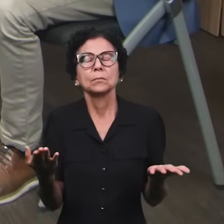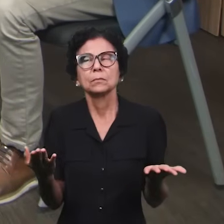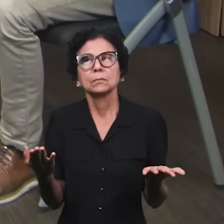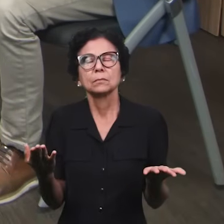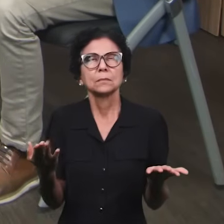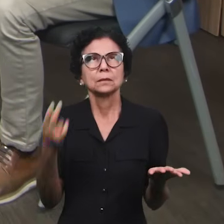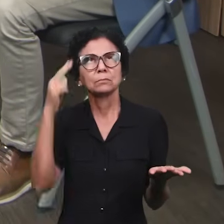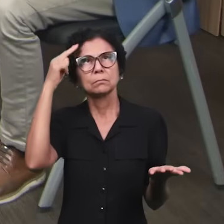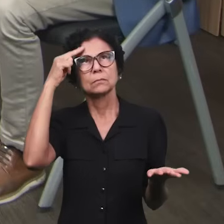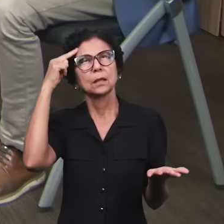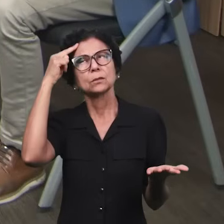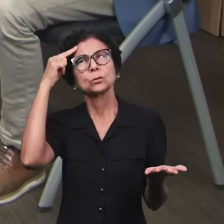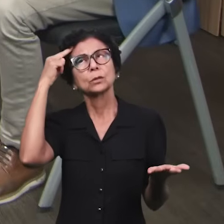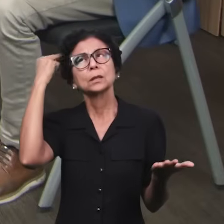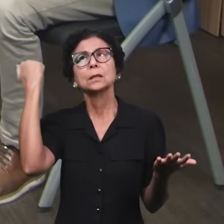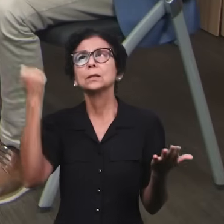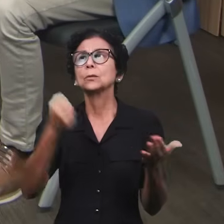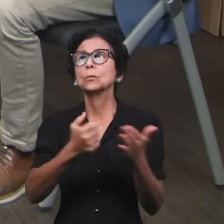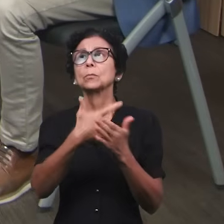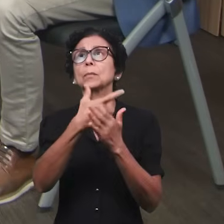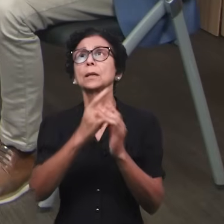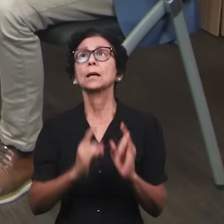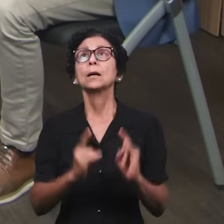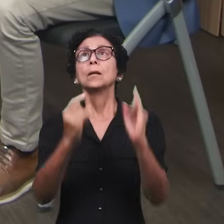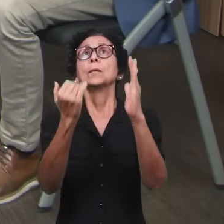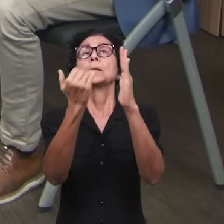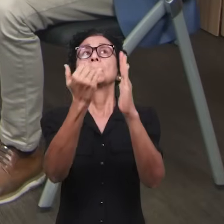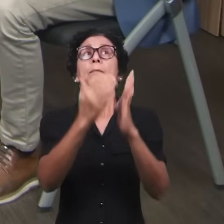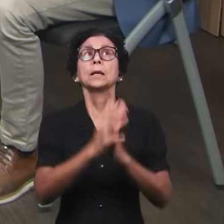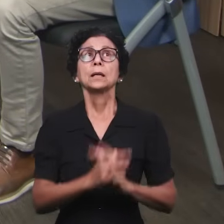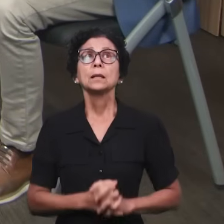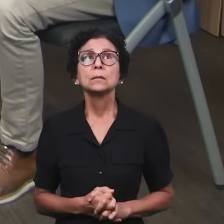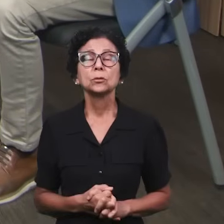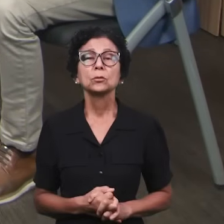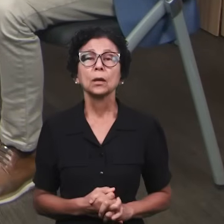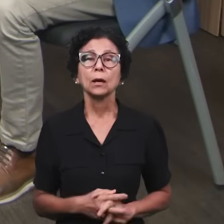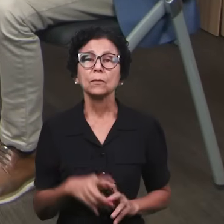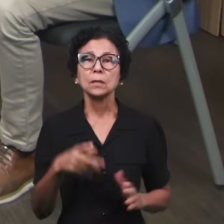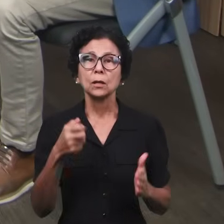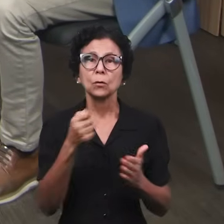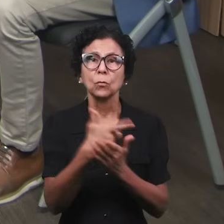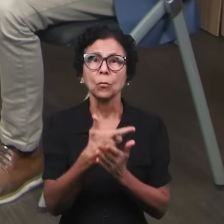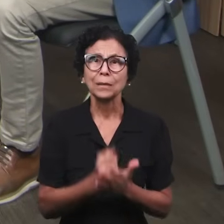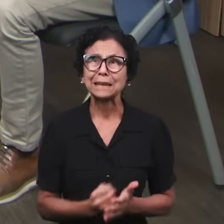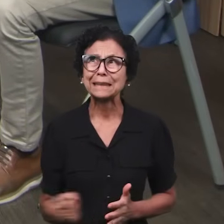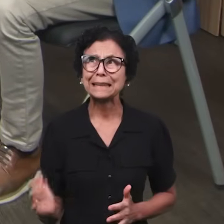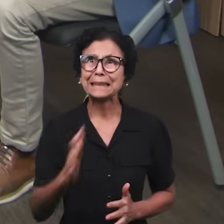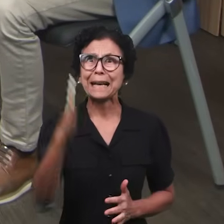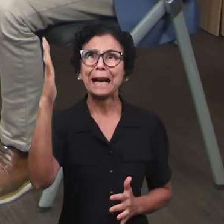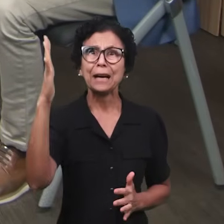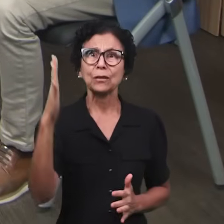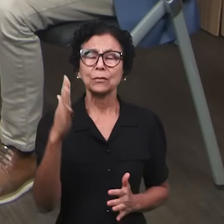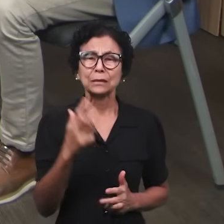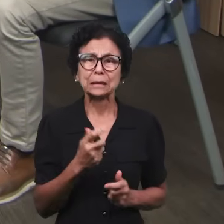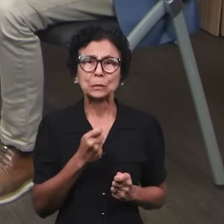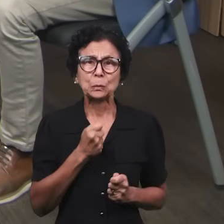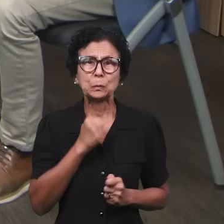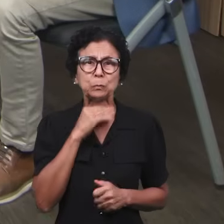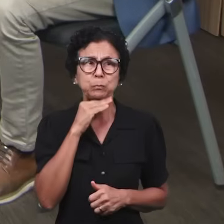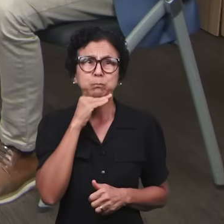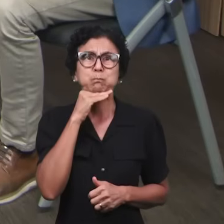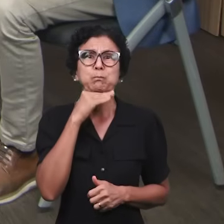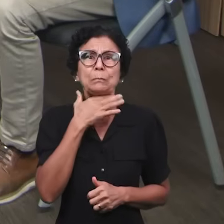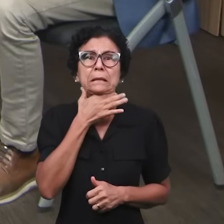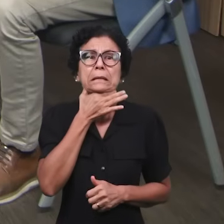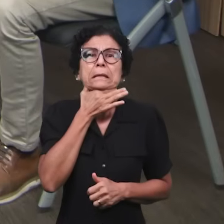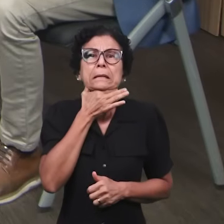dentro do equilíbrio financeiro dele e aquilo aperta. Então, é melhor você começa com um imóvel menor, que você